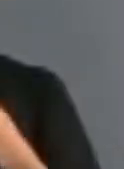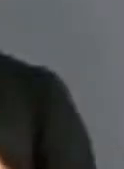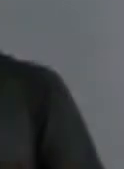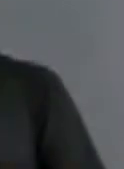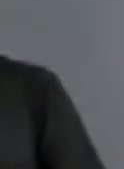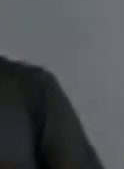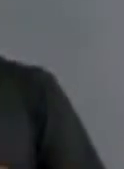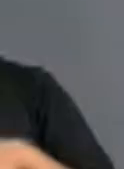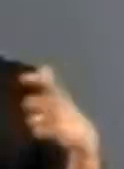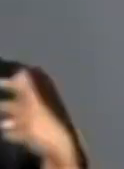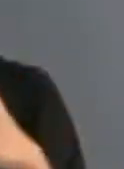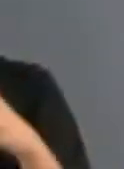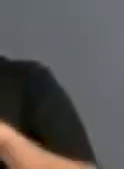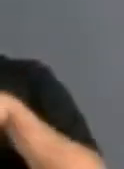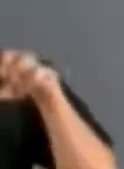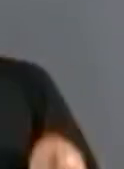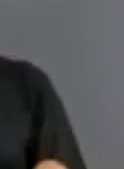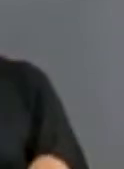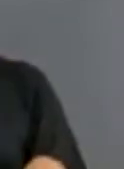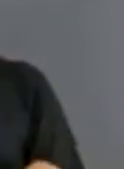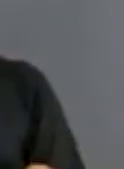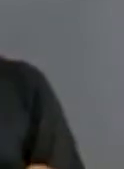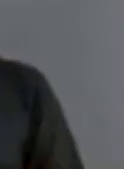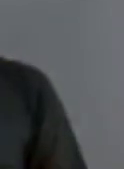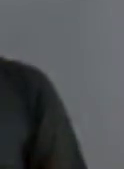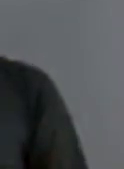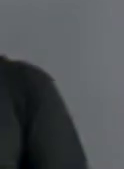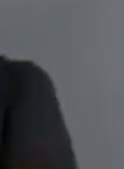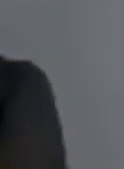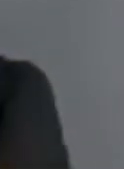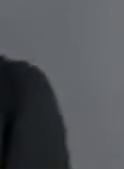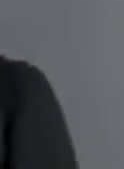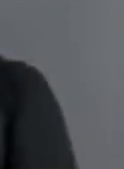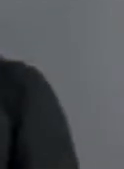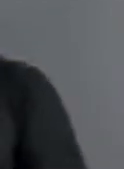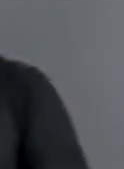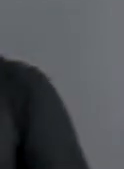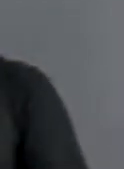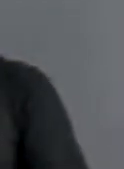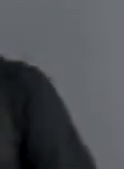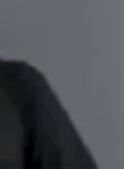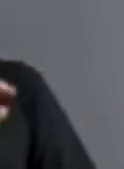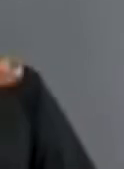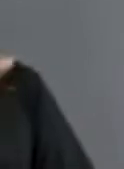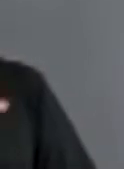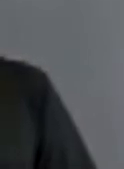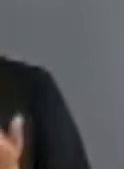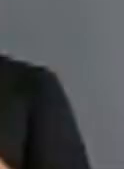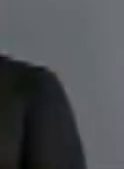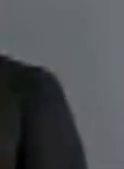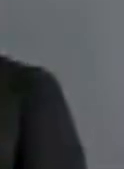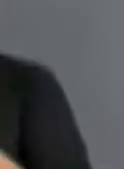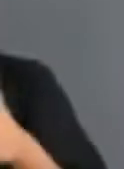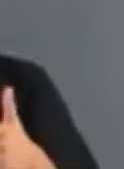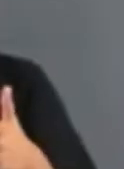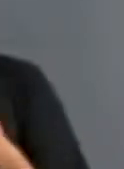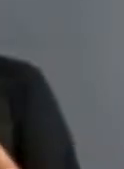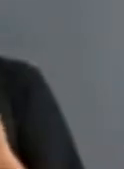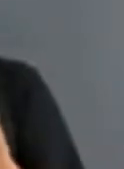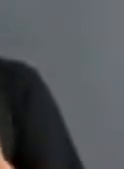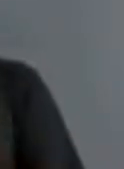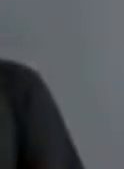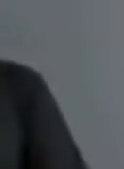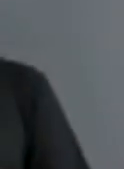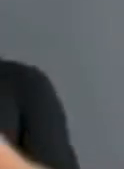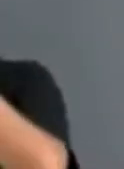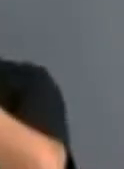saber de que lado nós estamos. Se somos fascistas ou se somos democratas. E vamos separar na sociedade brasileira fascistas de um lado,